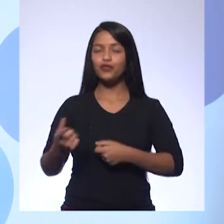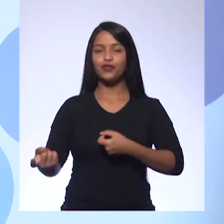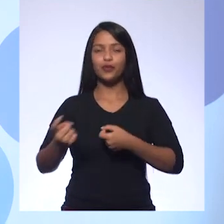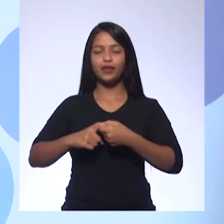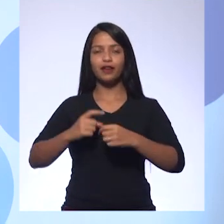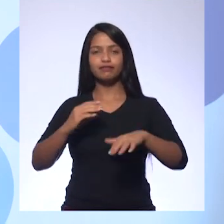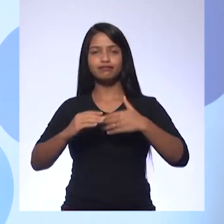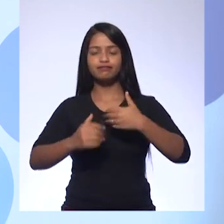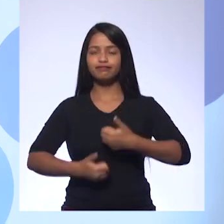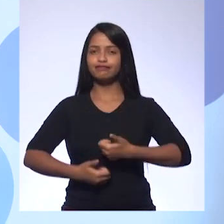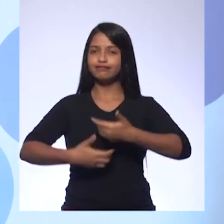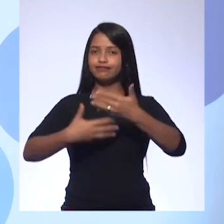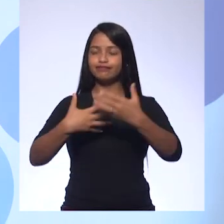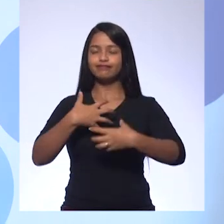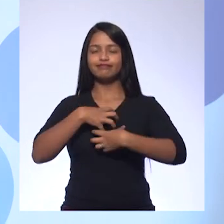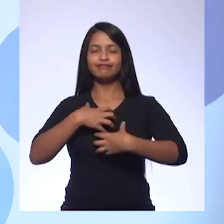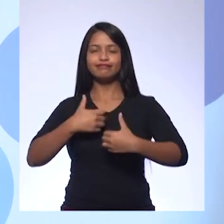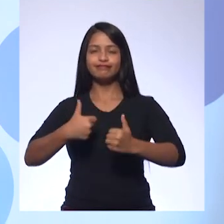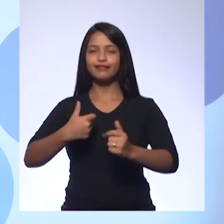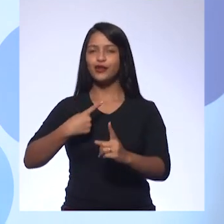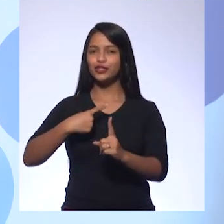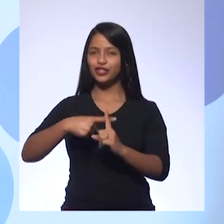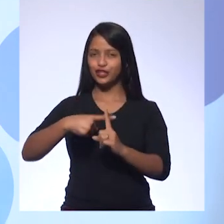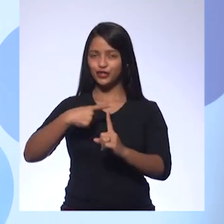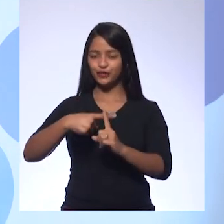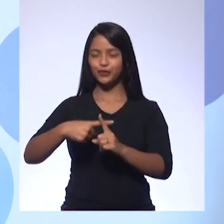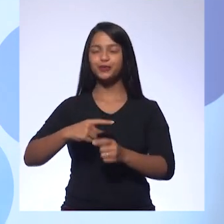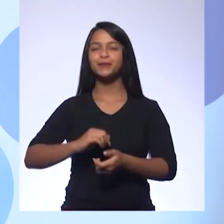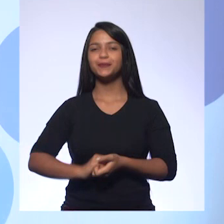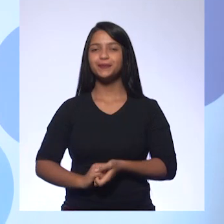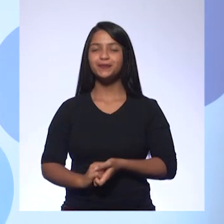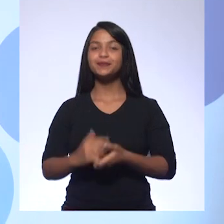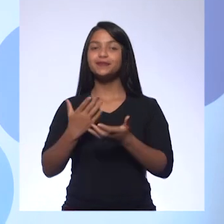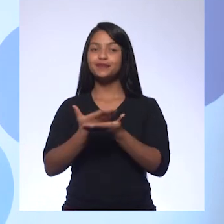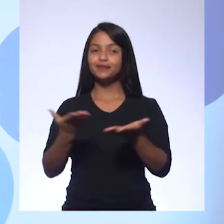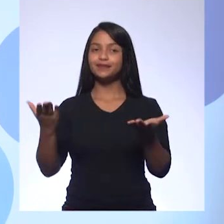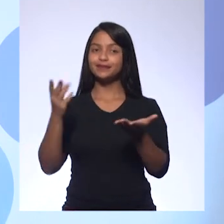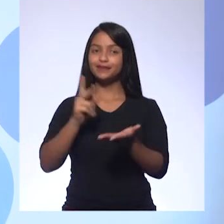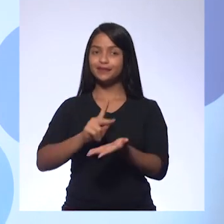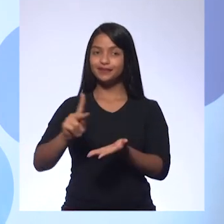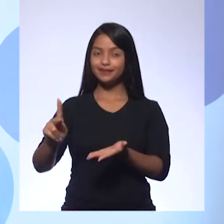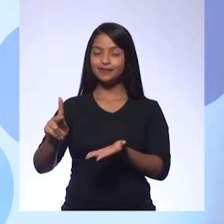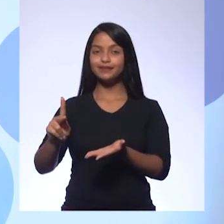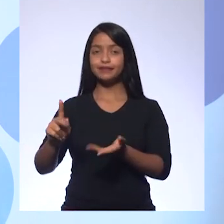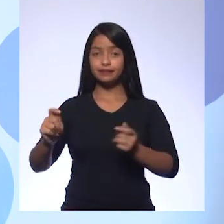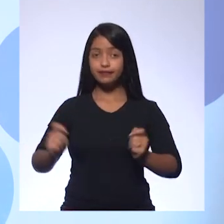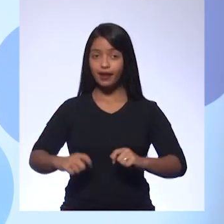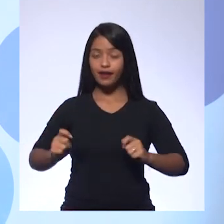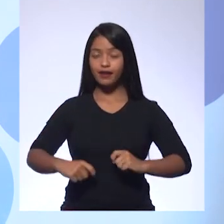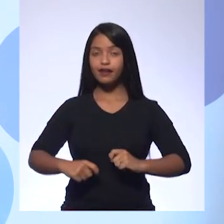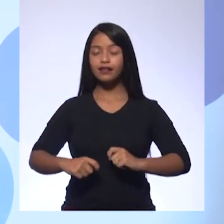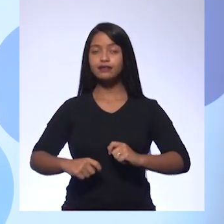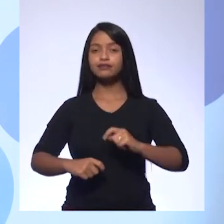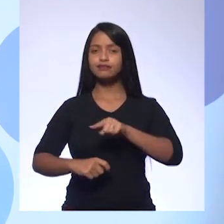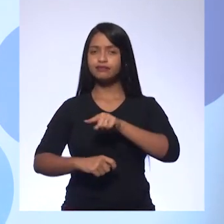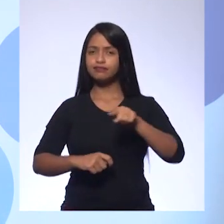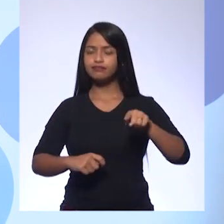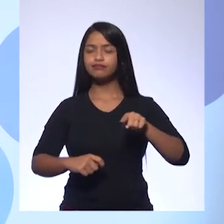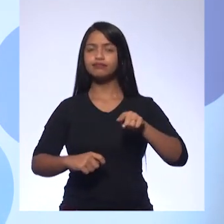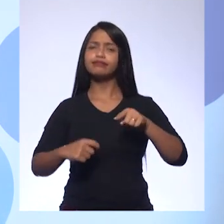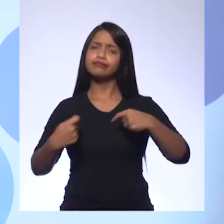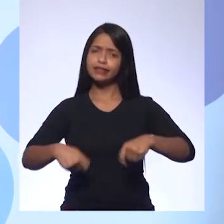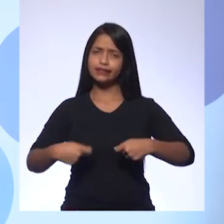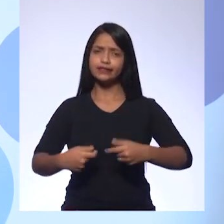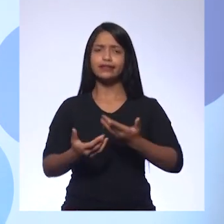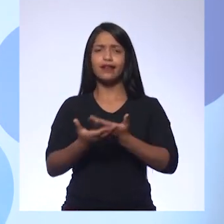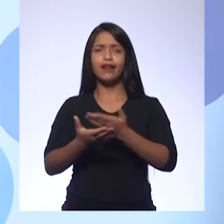uma maneira muito positiva, que é os professores colocarem, sempre que possível, é claro, a gente depende, é claro, da